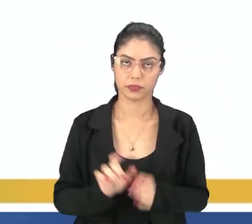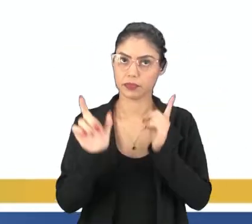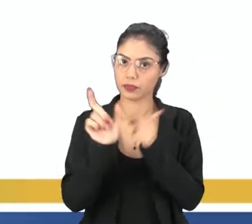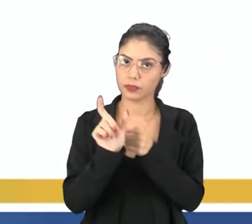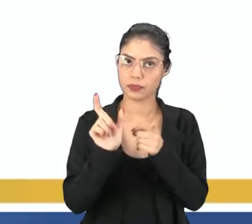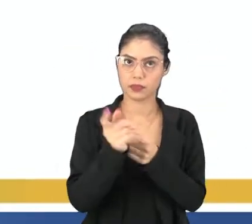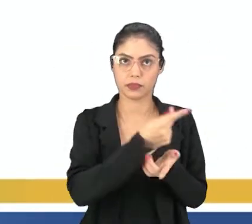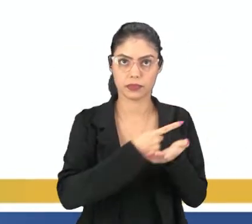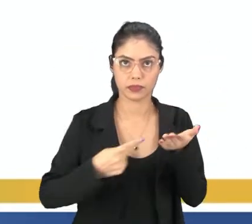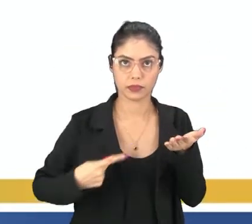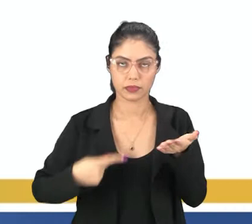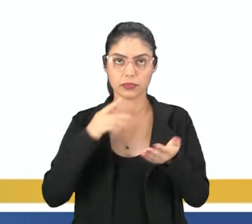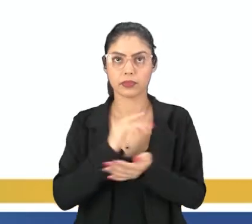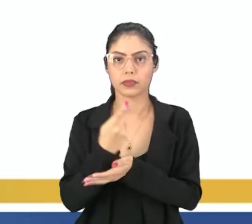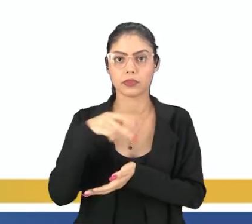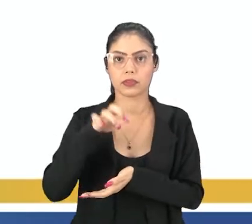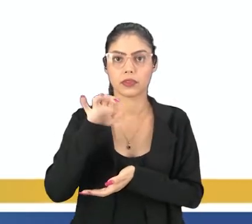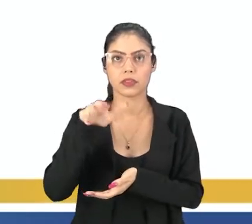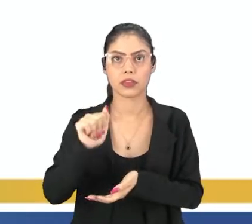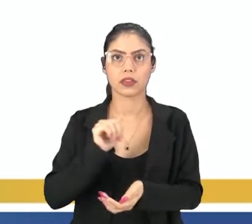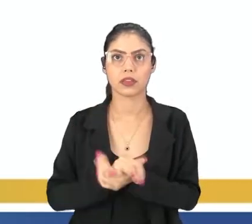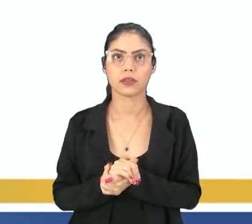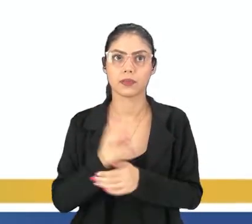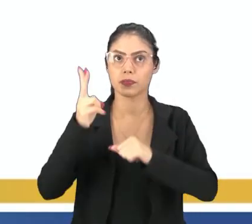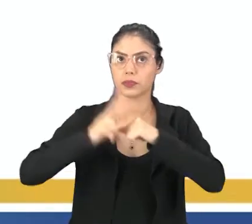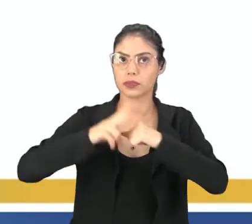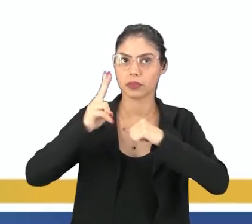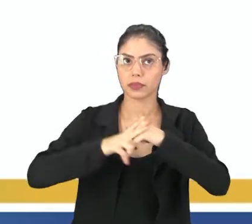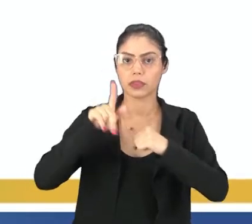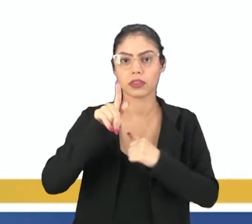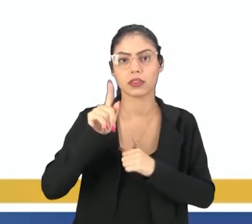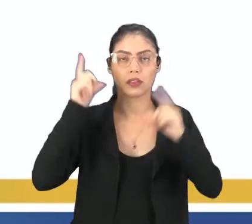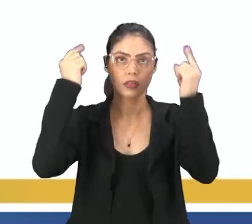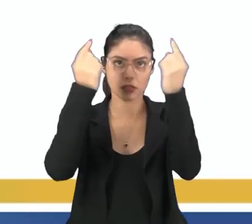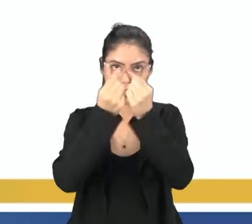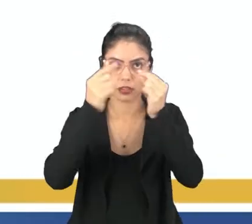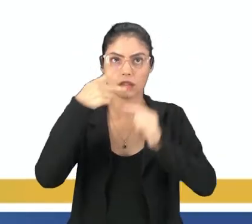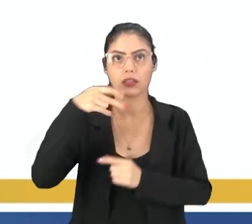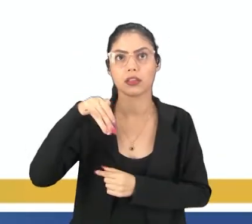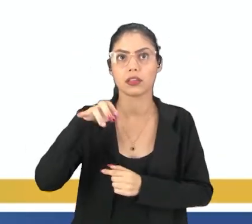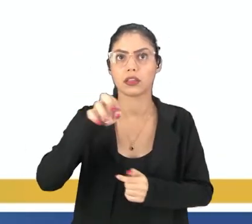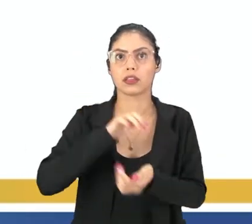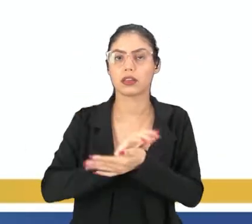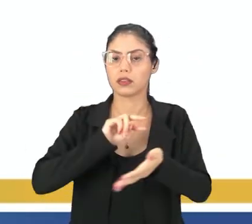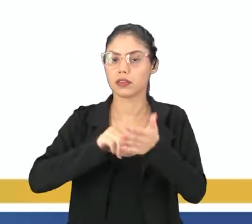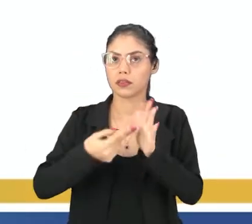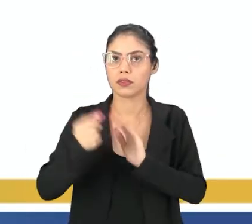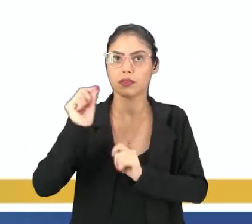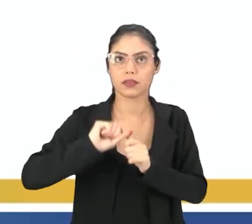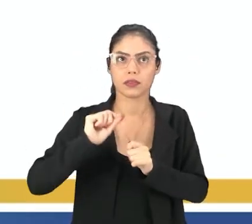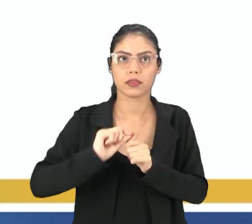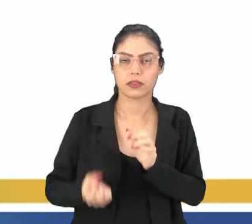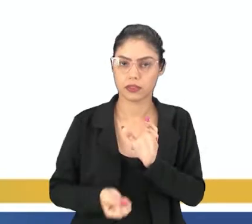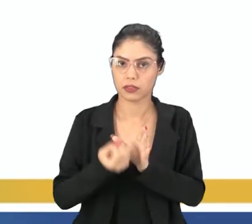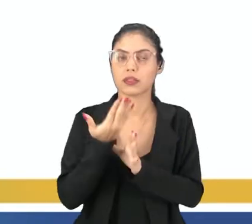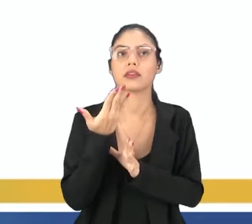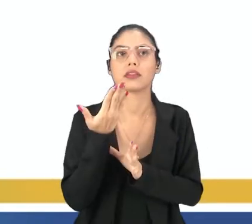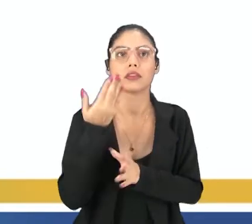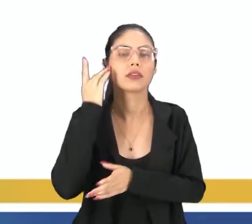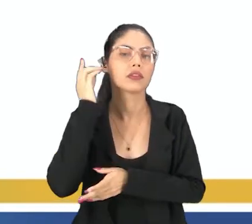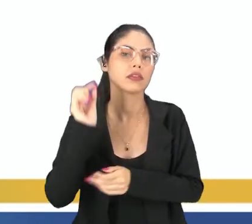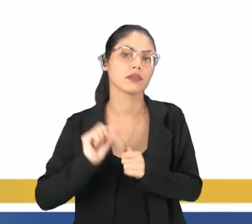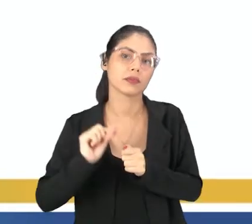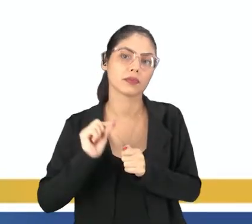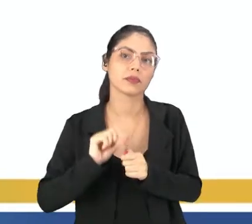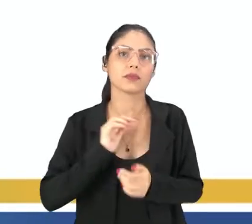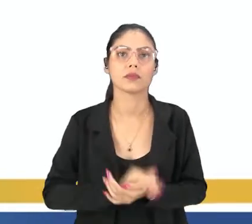gênero A palavra poema é definida do verbo grego poem Que significa fazer, criar,